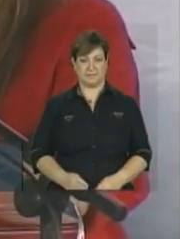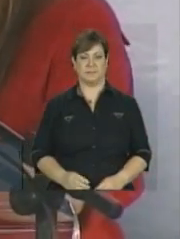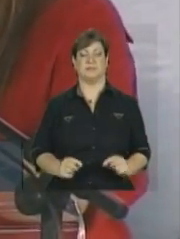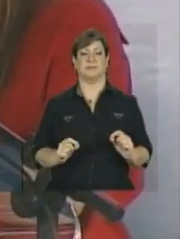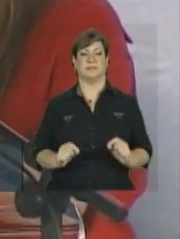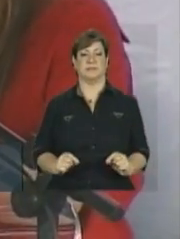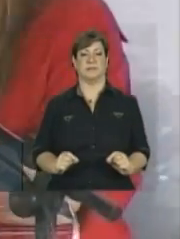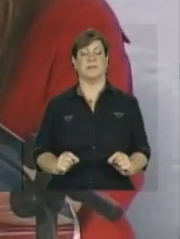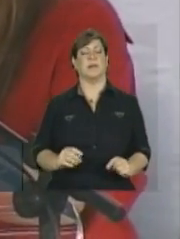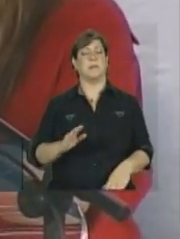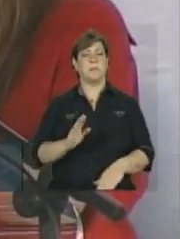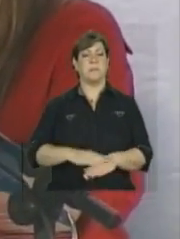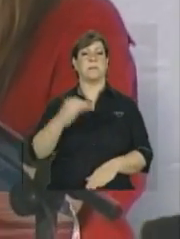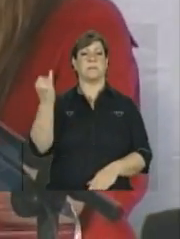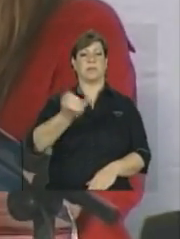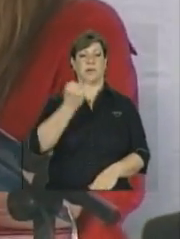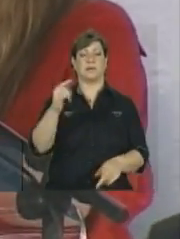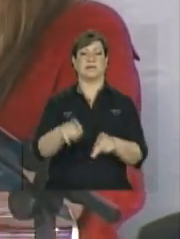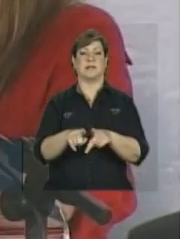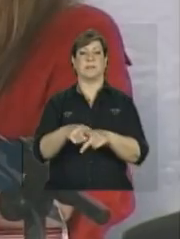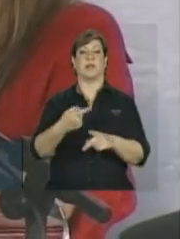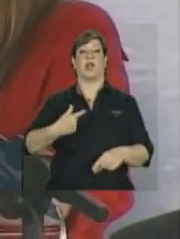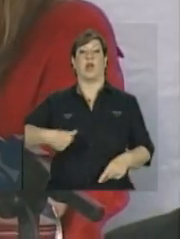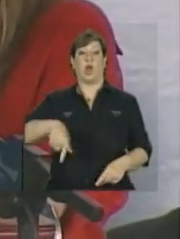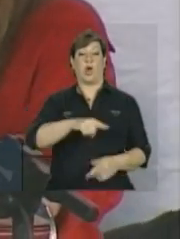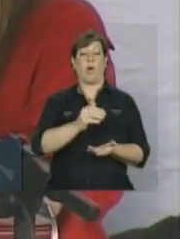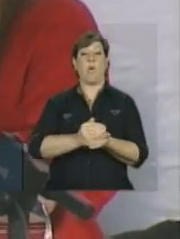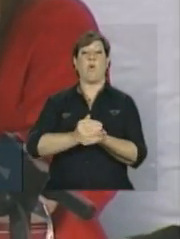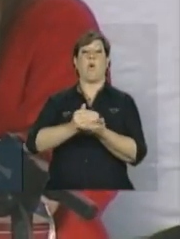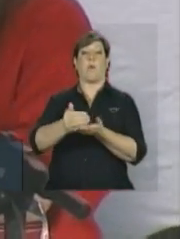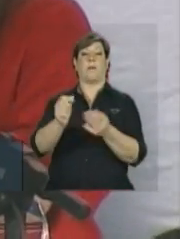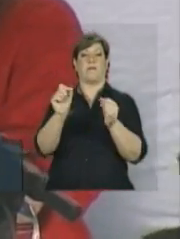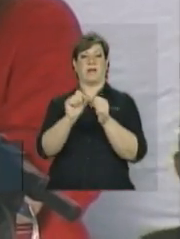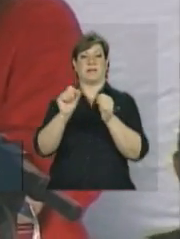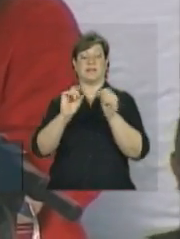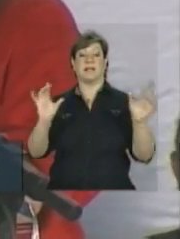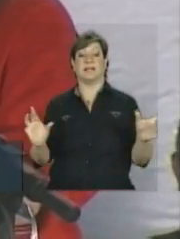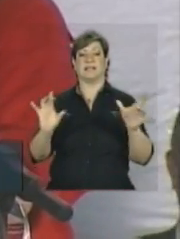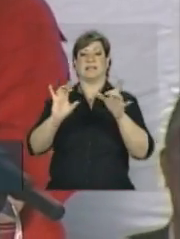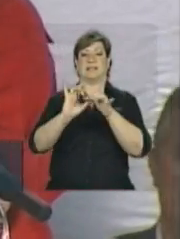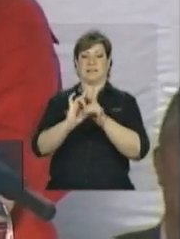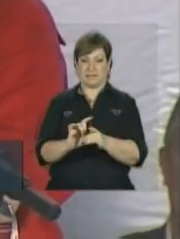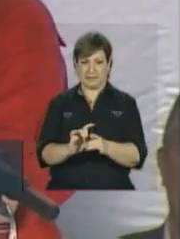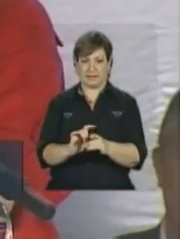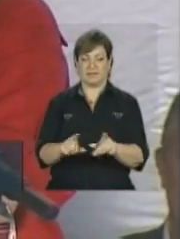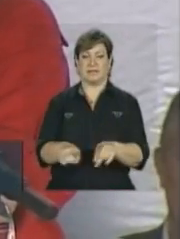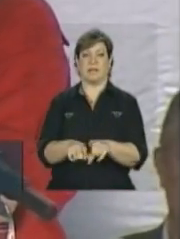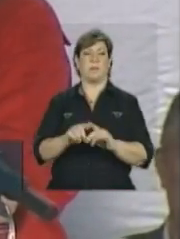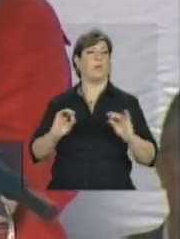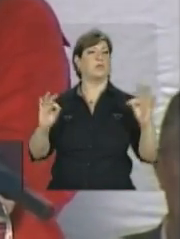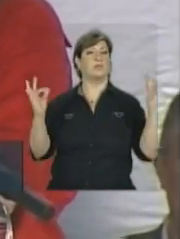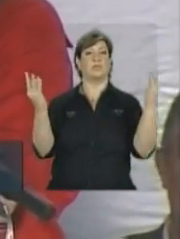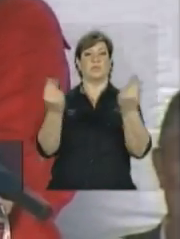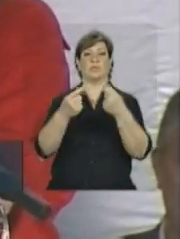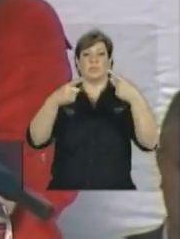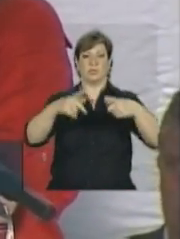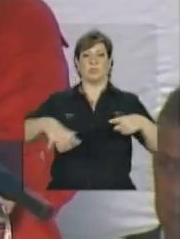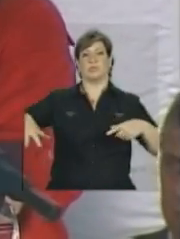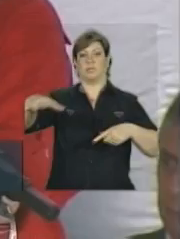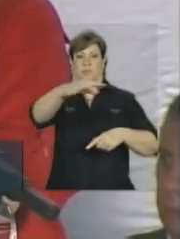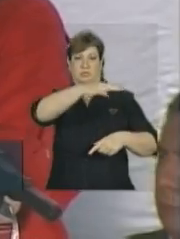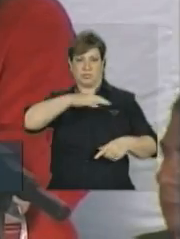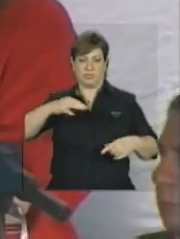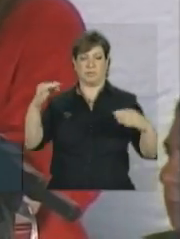importante ainda é saber que a gente começa a fazer uma integração em toda a região